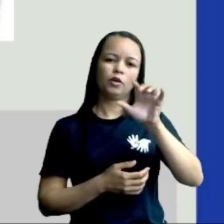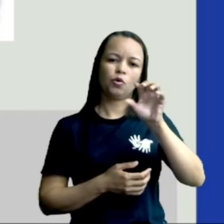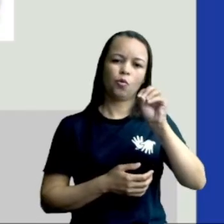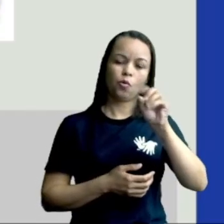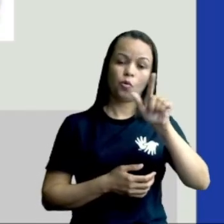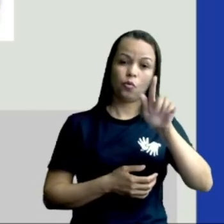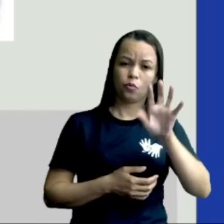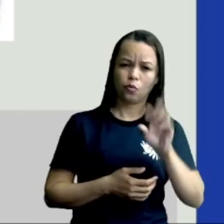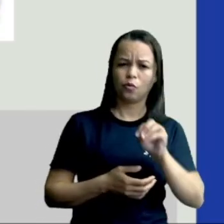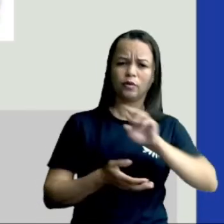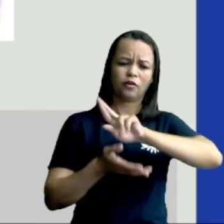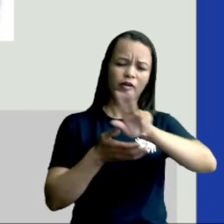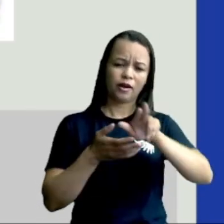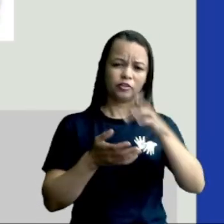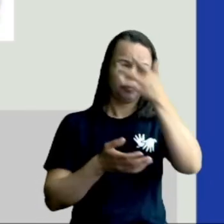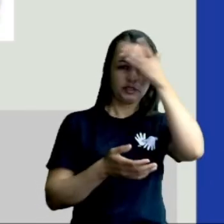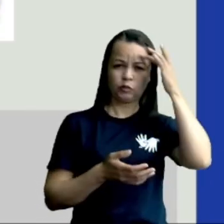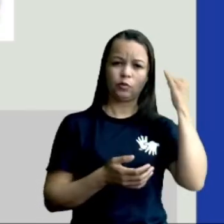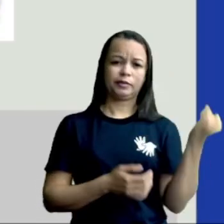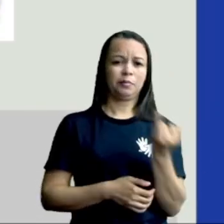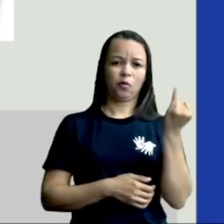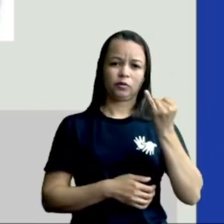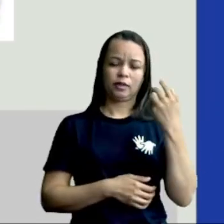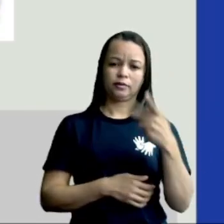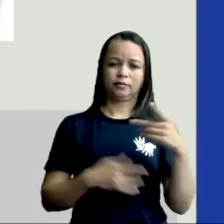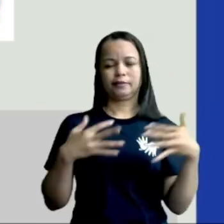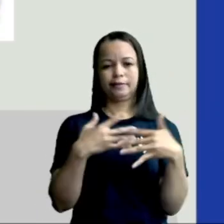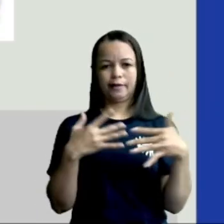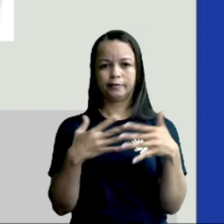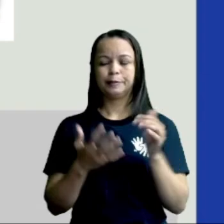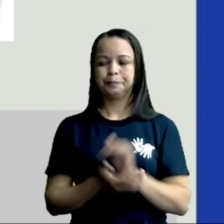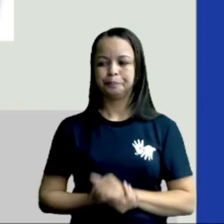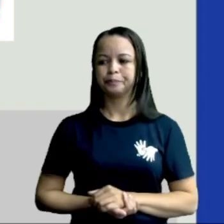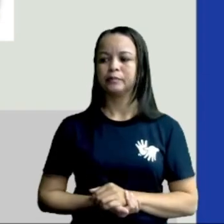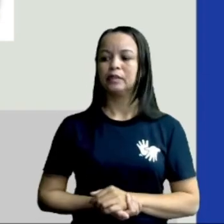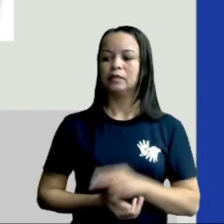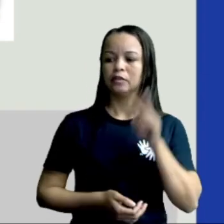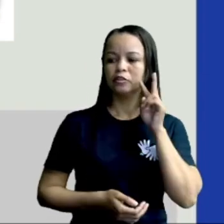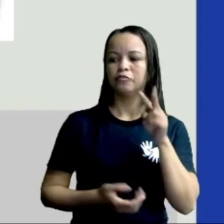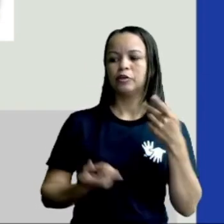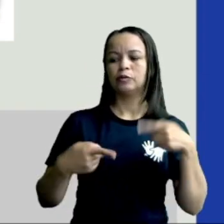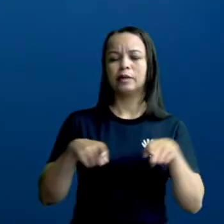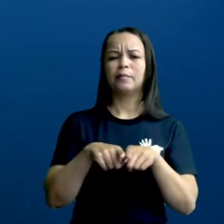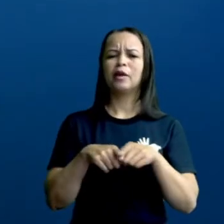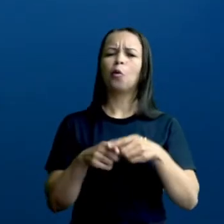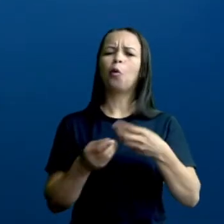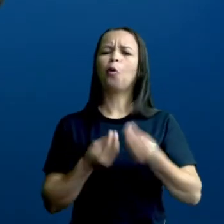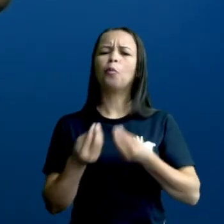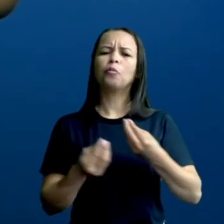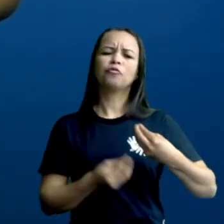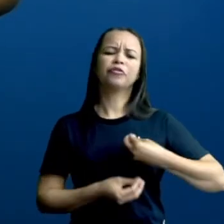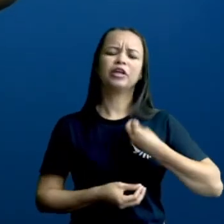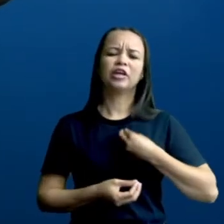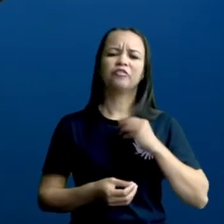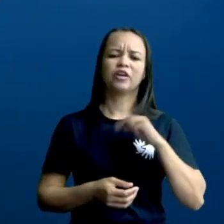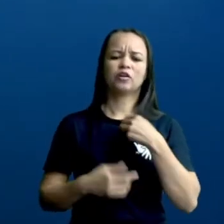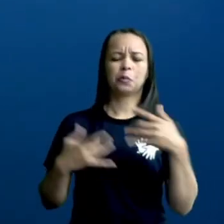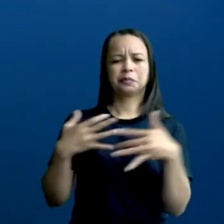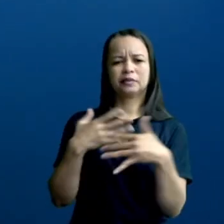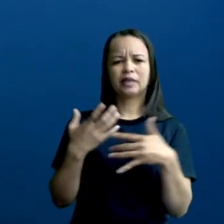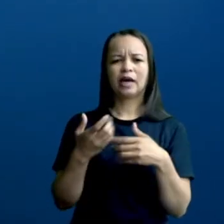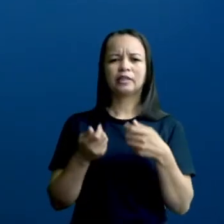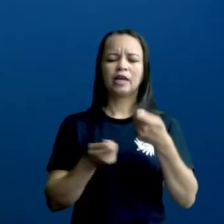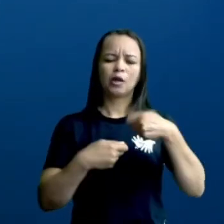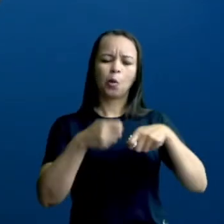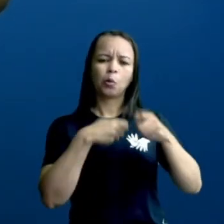E aí a gente viu um vídeo que a gente conheceu a nossa cidade, né? De que a nossa cidade vive, como é que funciona a nossa economia,